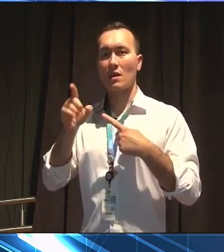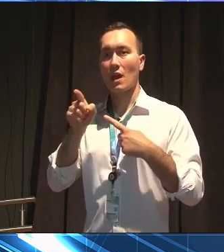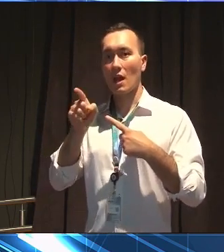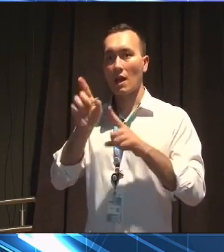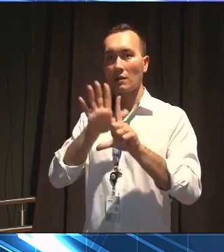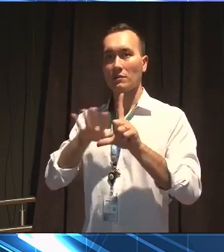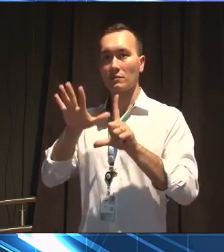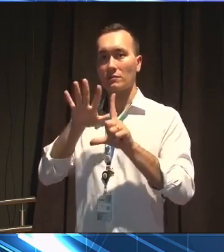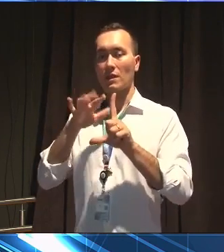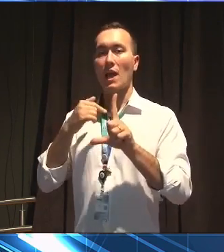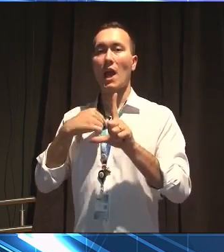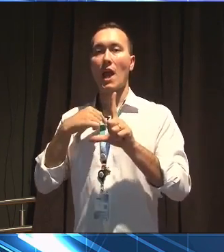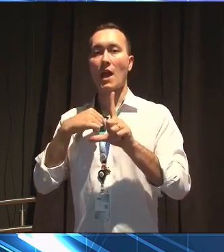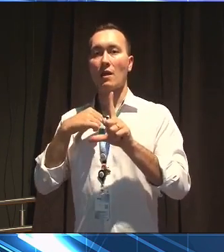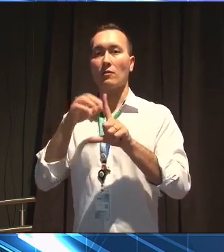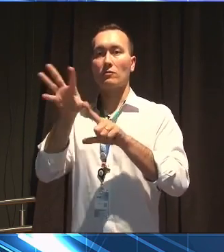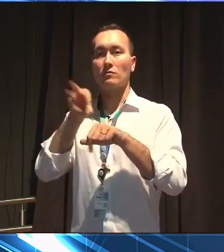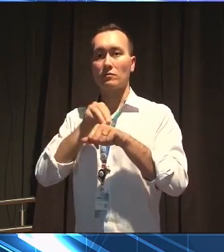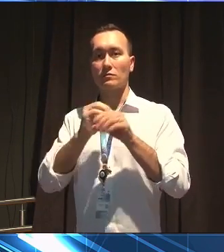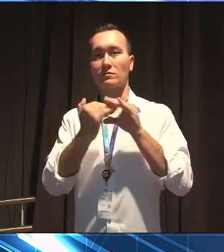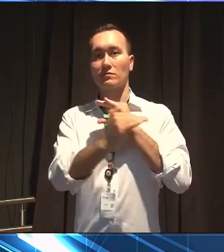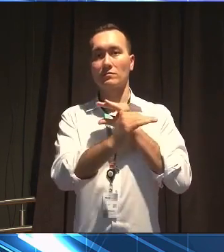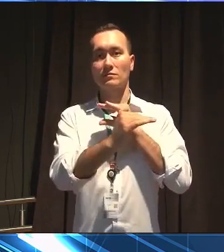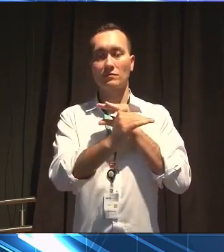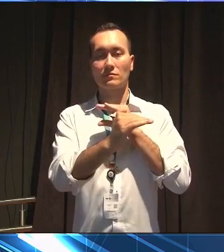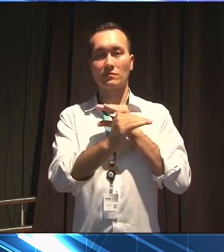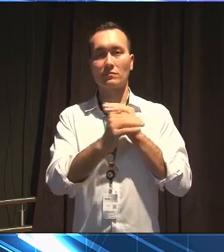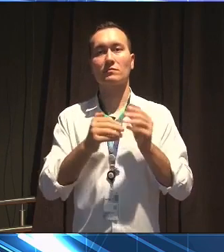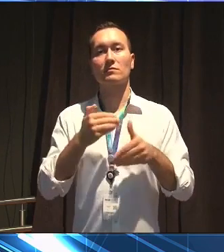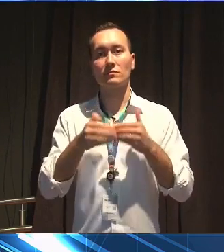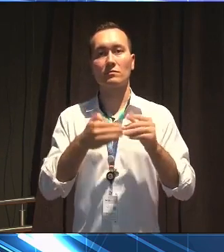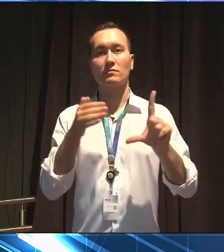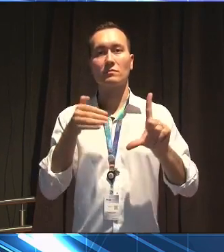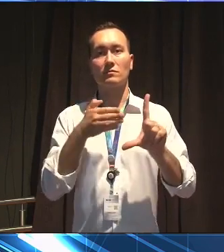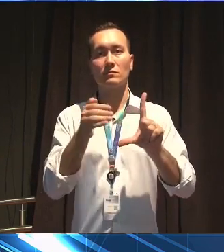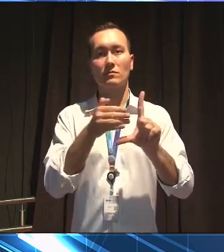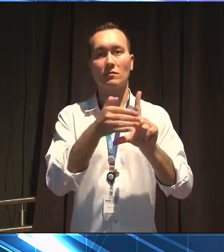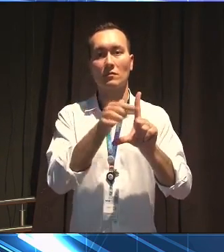momento, o próprio browser vai fazer um gerenciamento